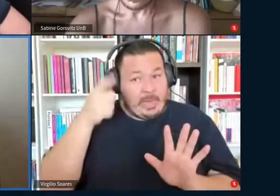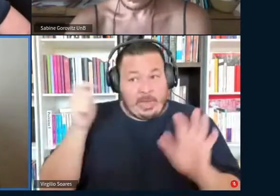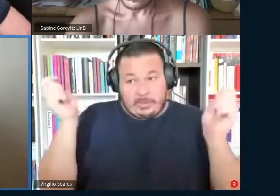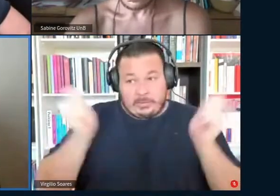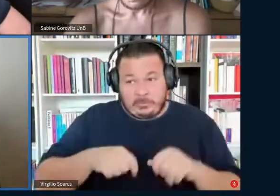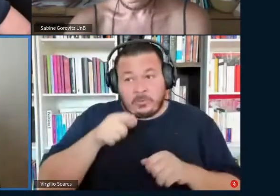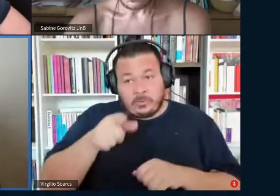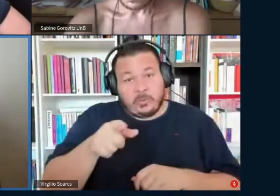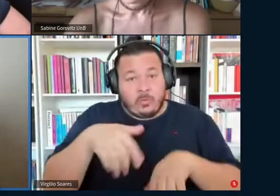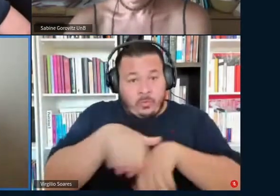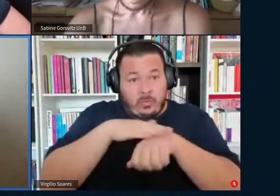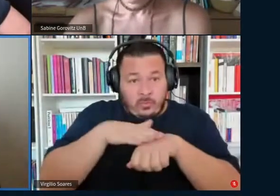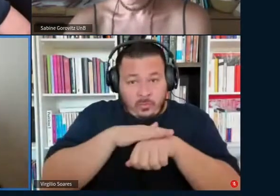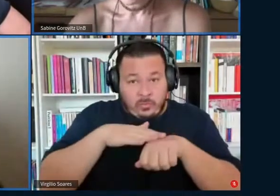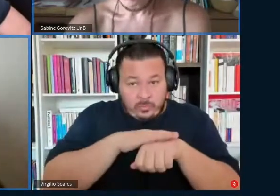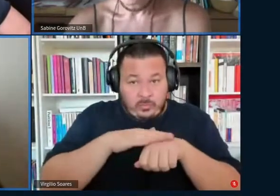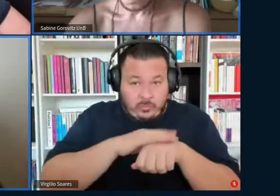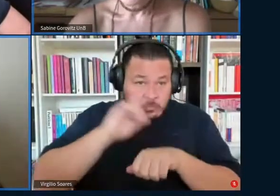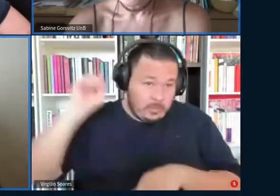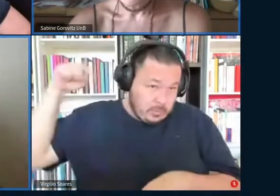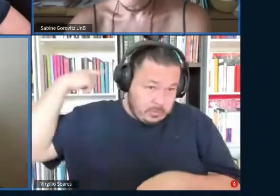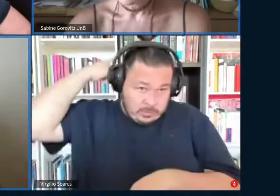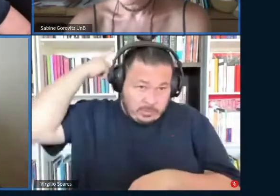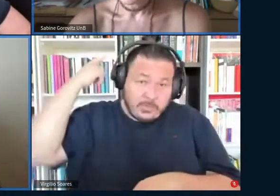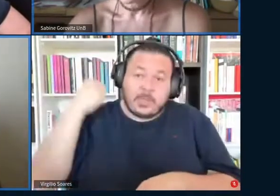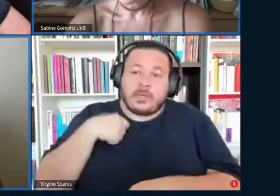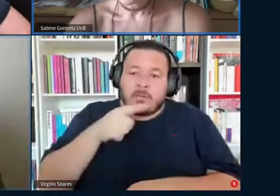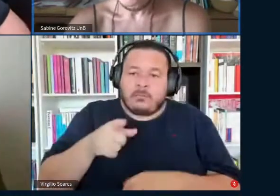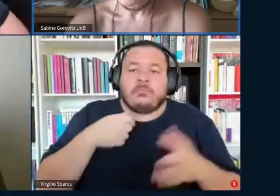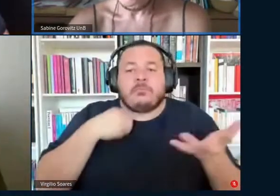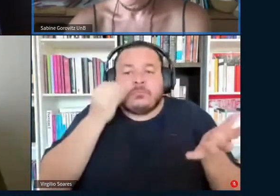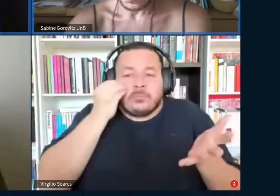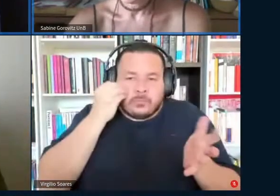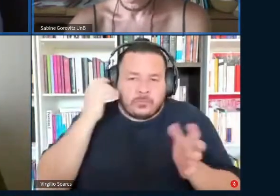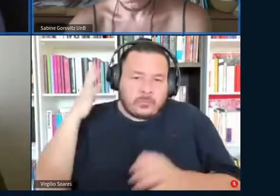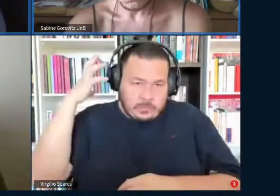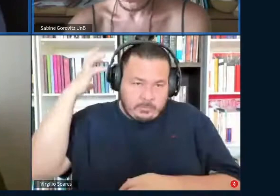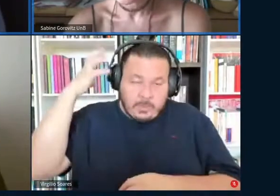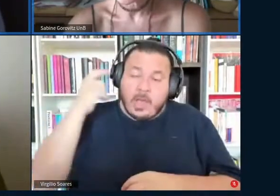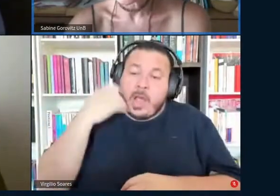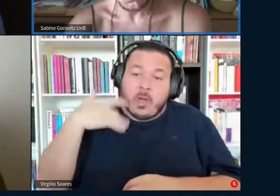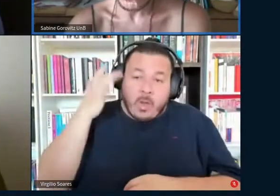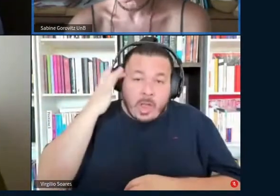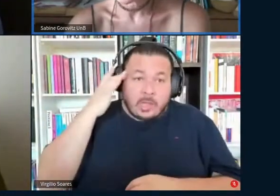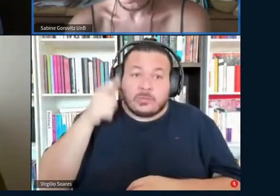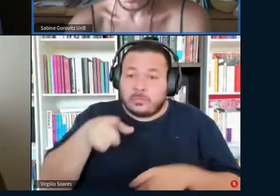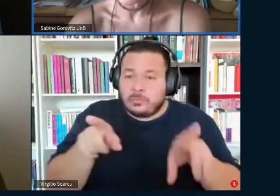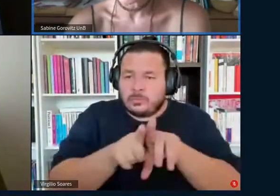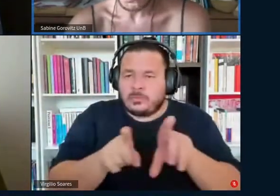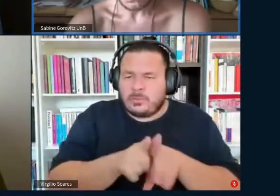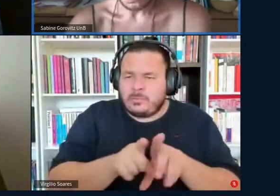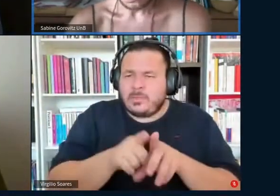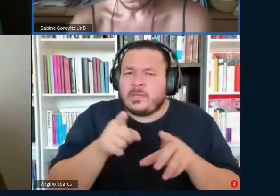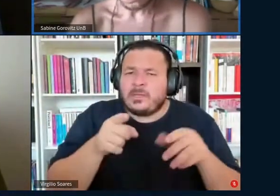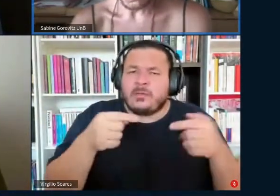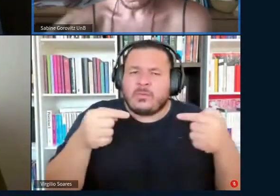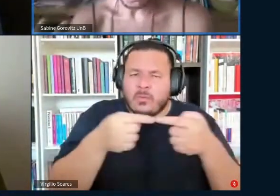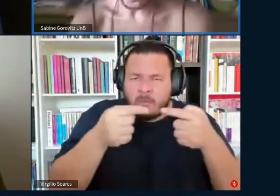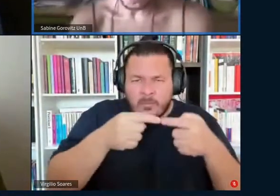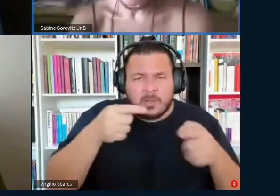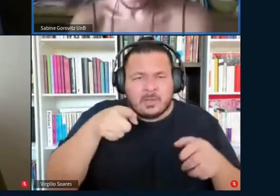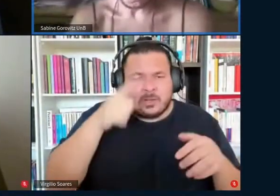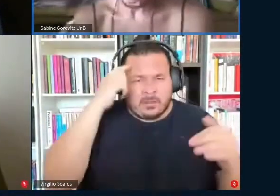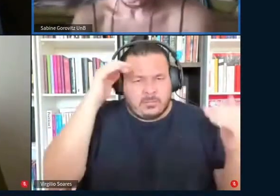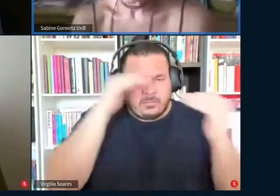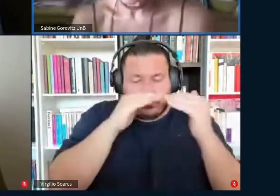com a Sabine, de inserir num parágrafo ou dois. Extremamente, Vinícius, eu acho que inclusive naquela reflexão, Pierre,